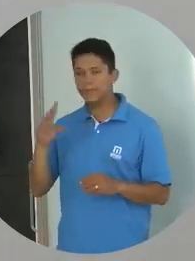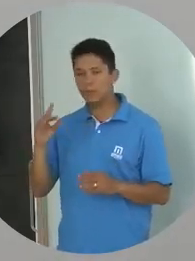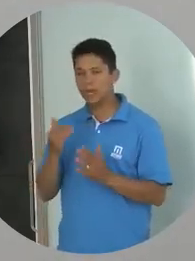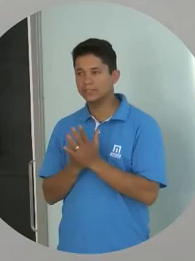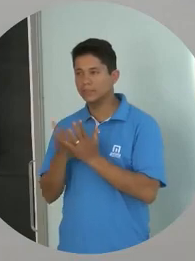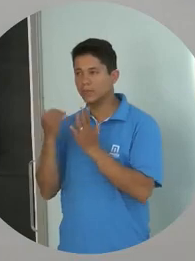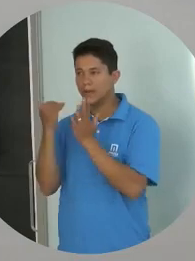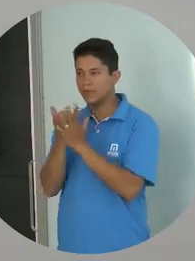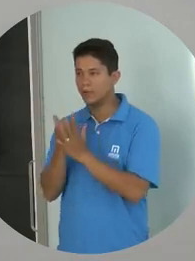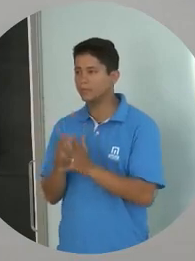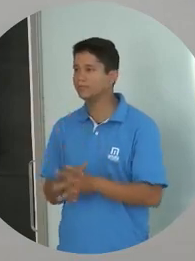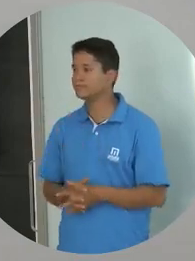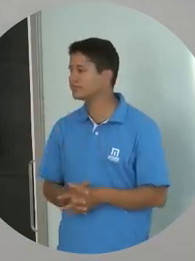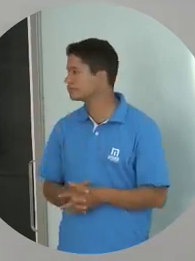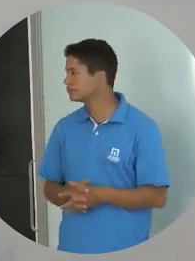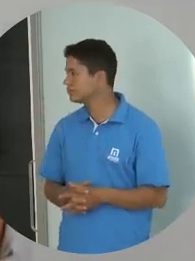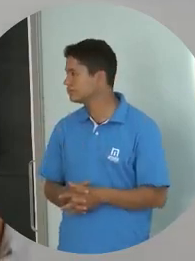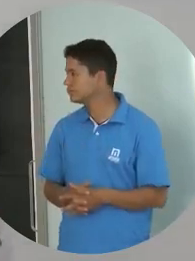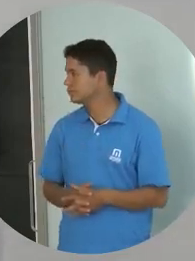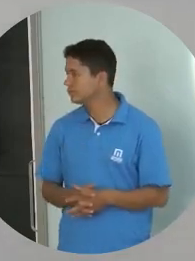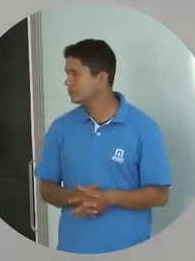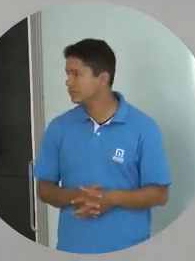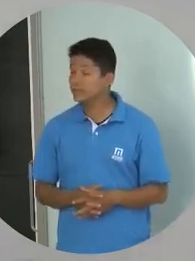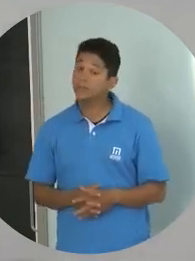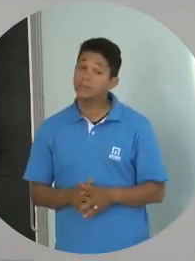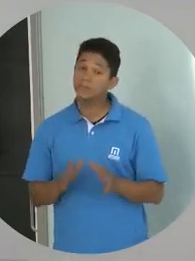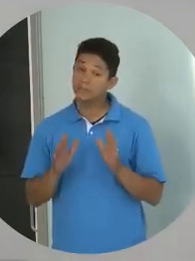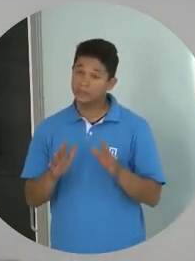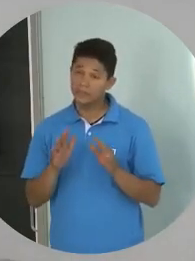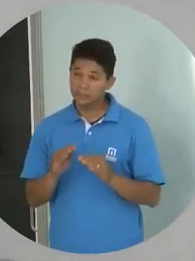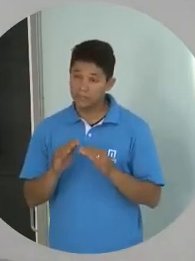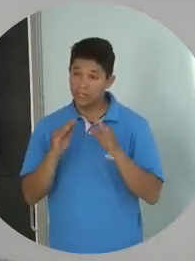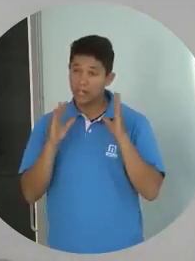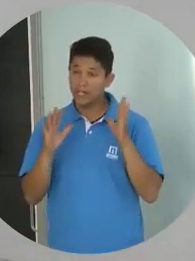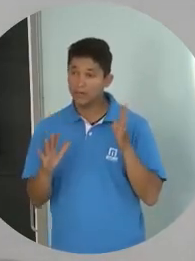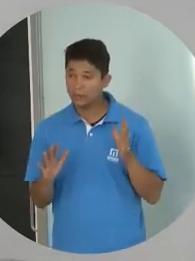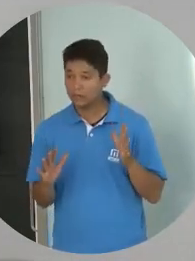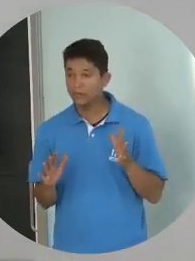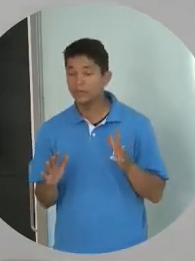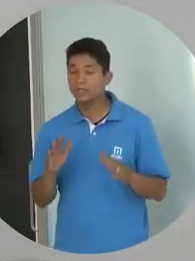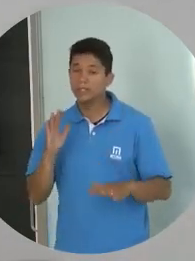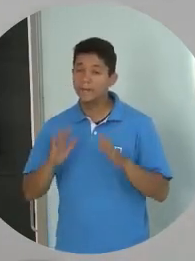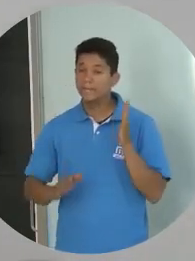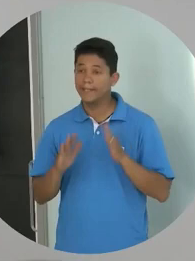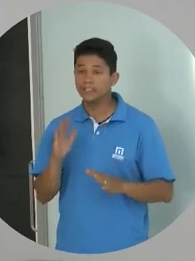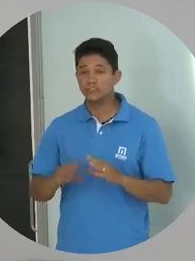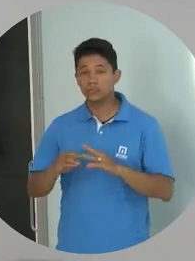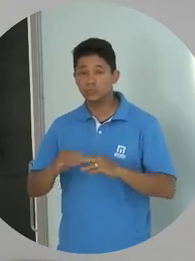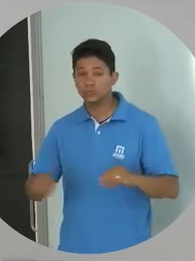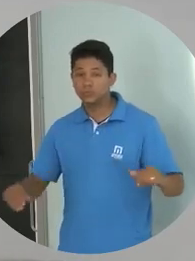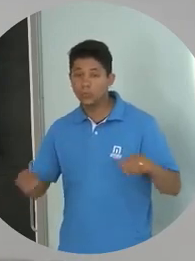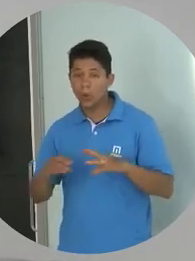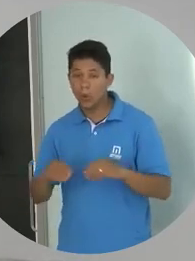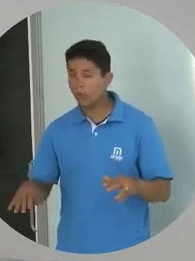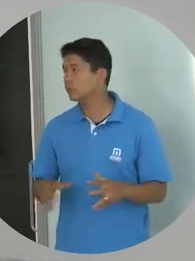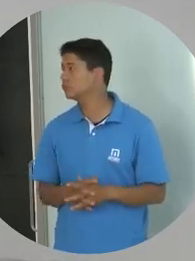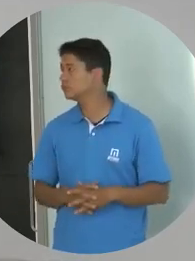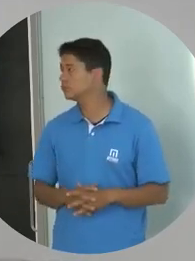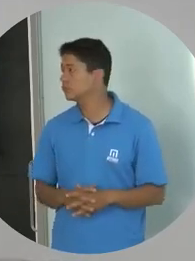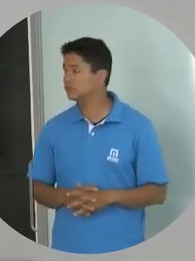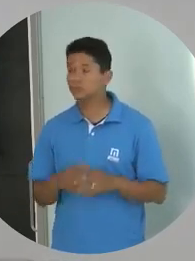pouco maior também. Mas isso, assim, deixando claro que isso depende muito do solo, depende muito do